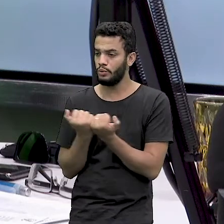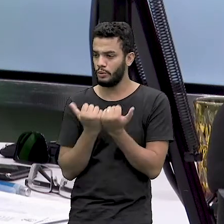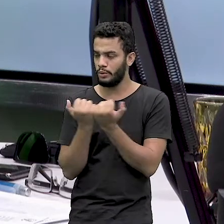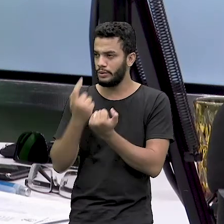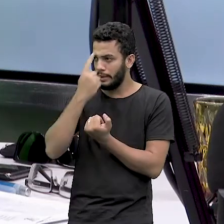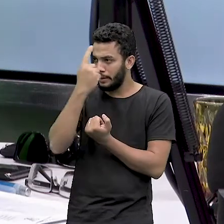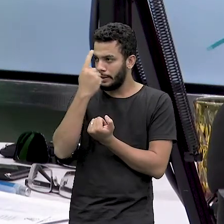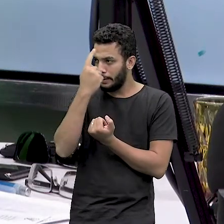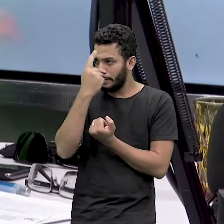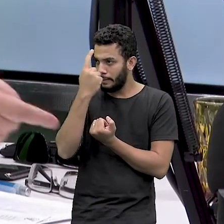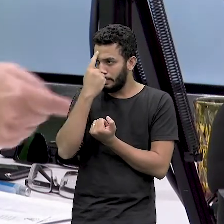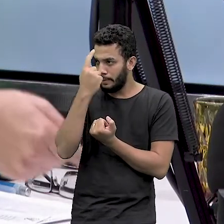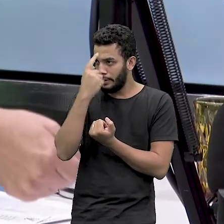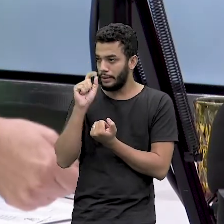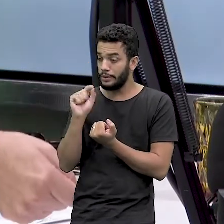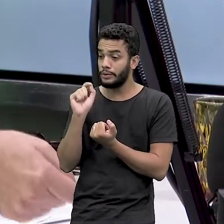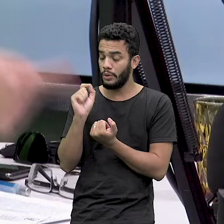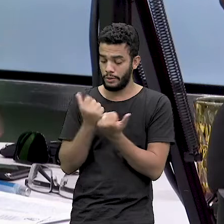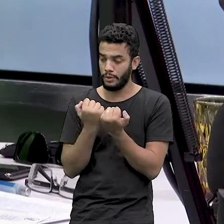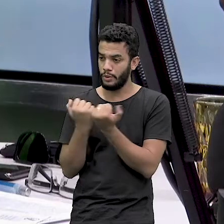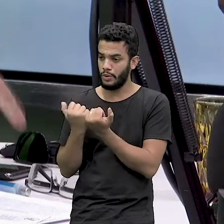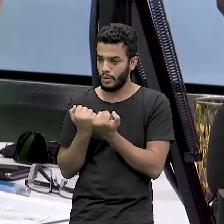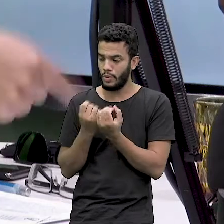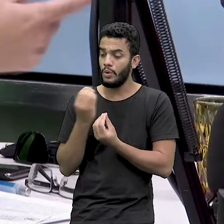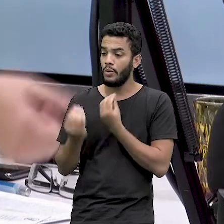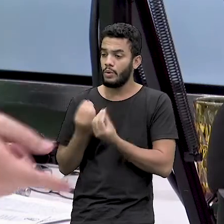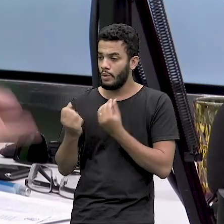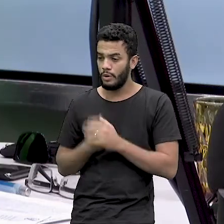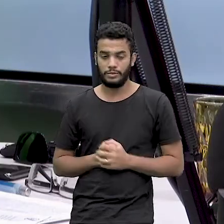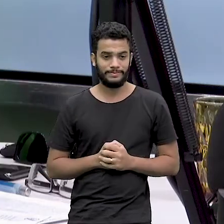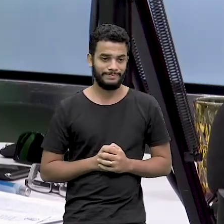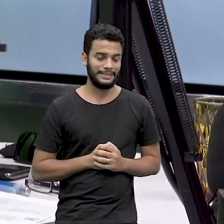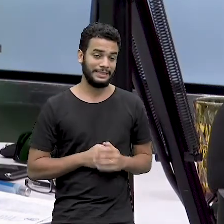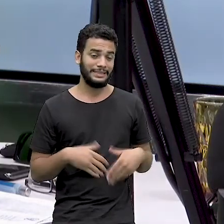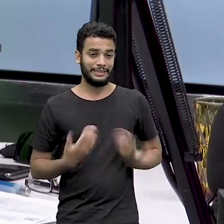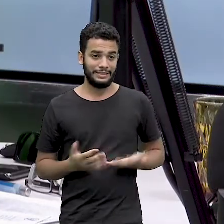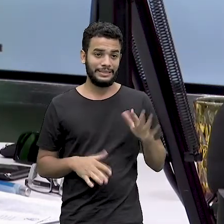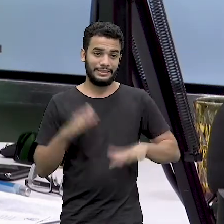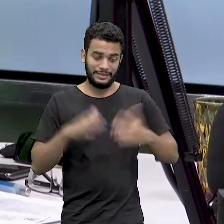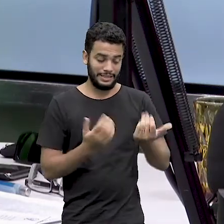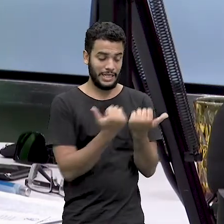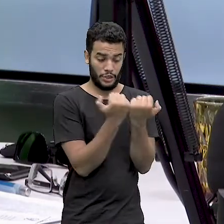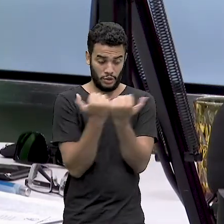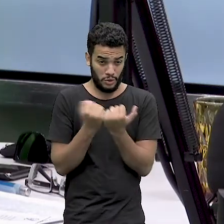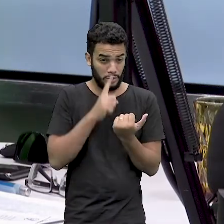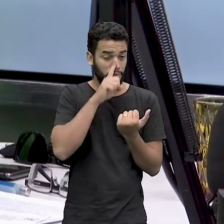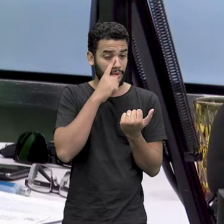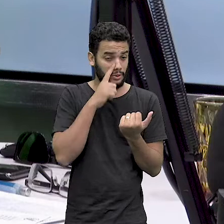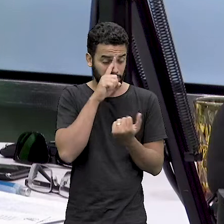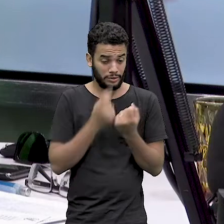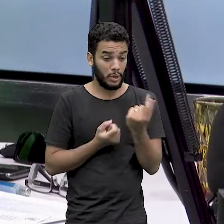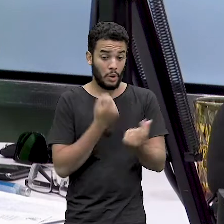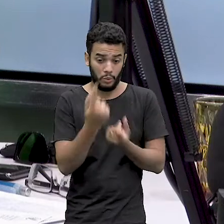cabeça das pessoas. E pessoas dentro dos jogos estão aproveitando para poder moldar a cabeça dos jovens de acordo com o que elas querem,